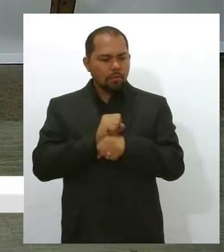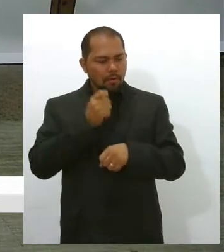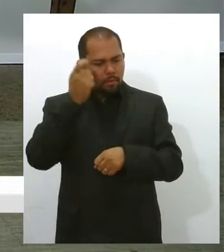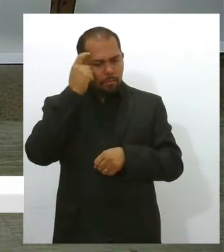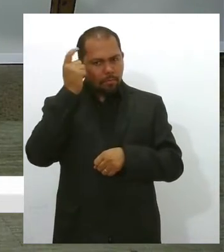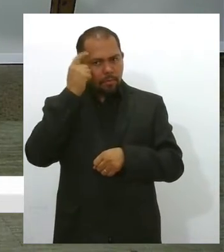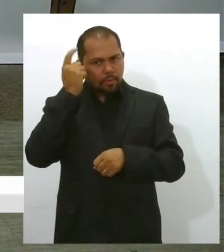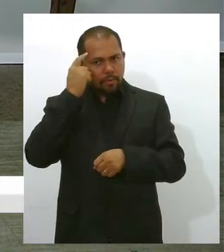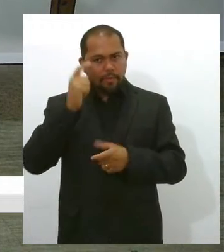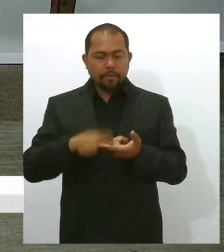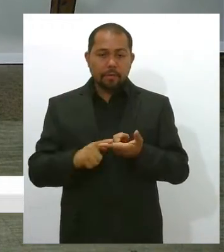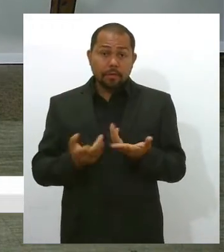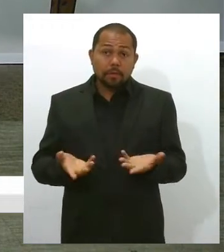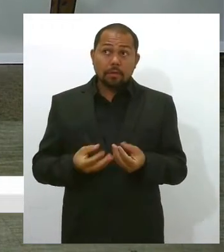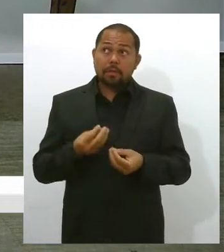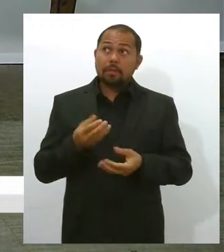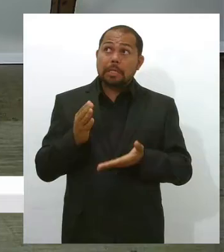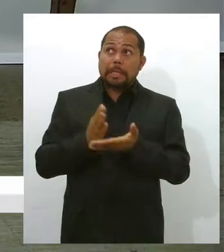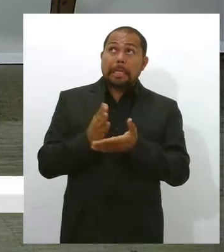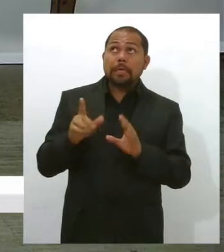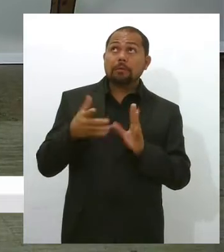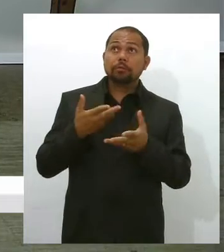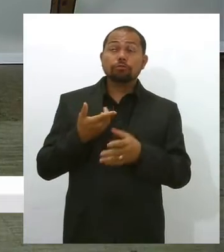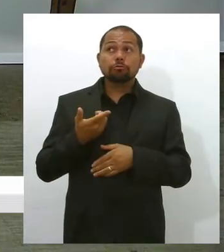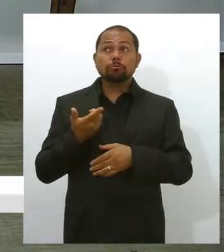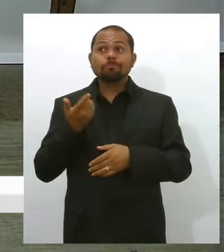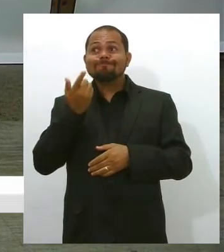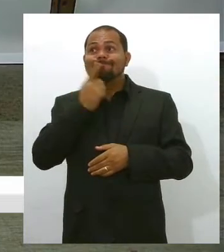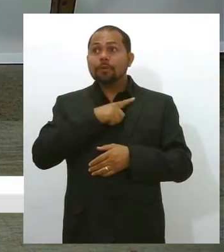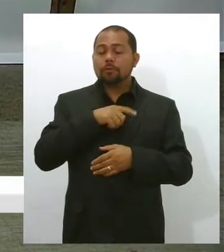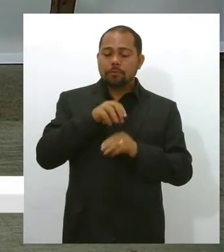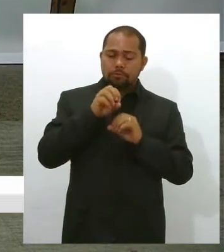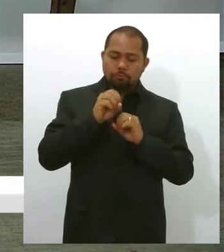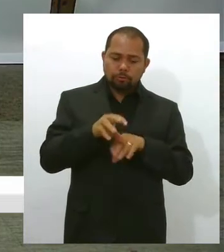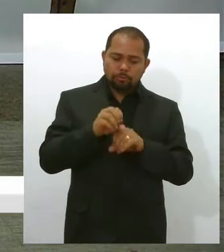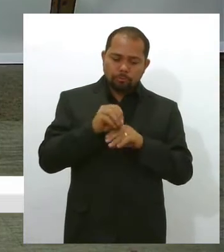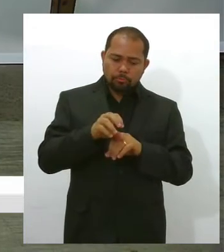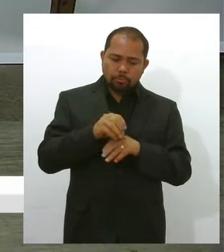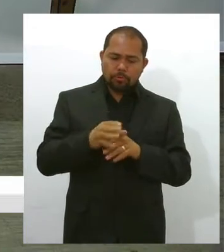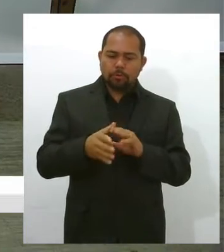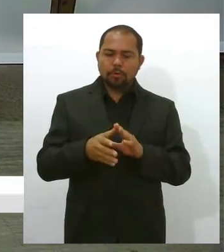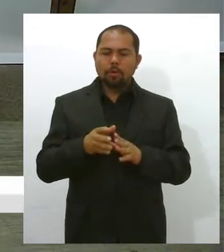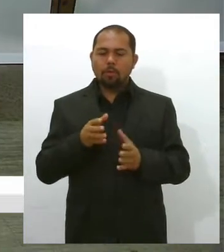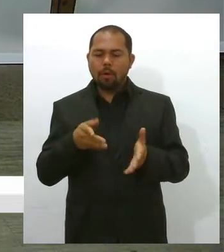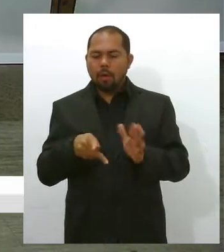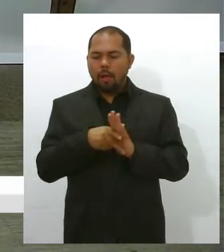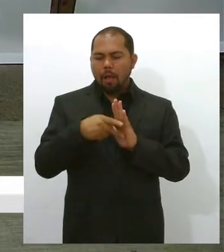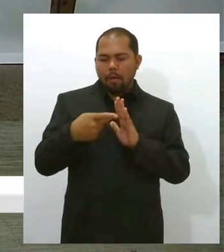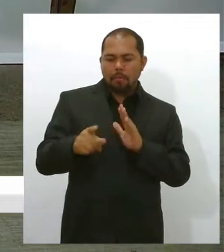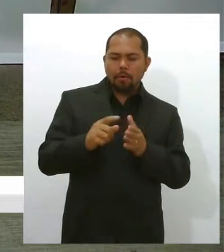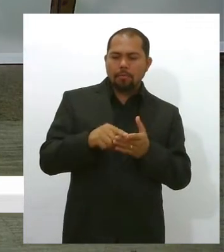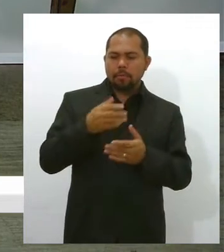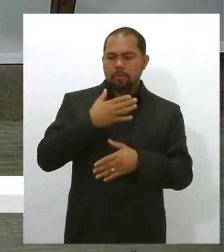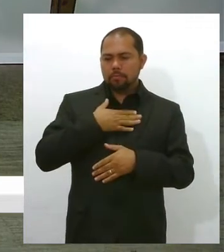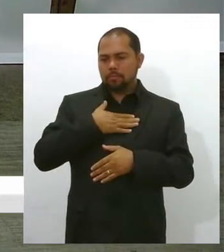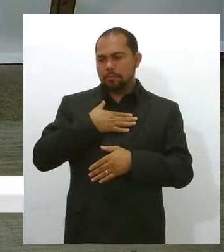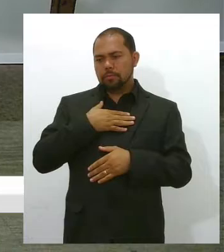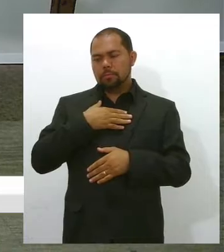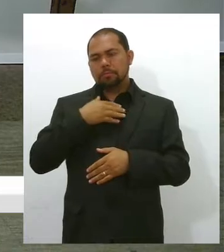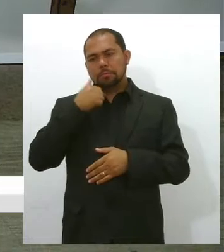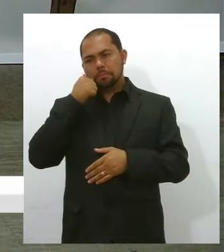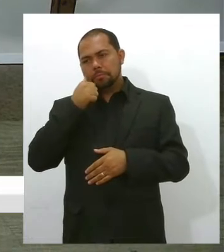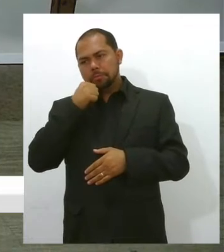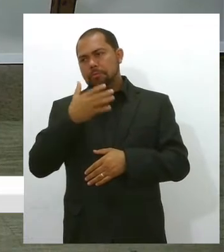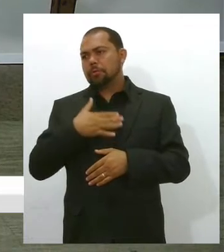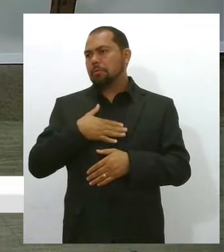tivesse dando X coisa, né, ou X forma de relação para minha filha ou meu filho, assim, que estalos vocês